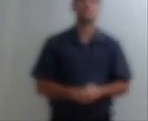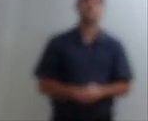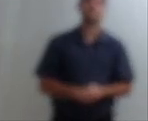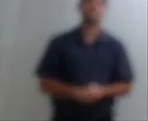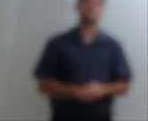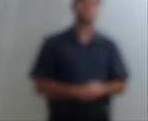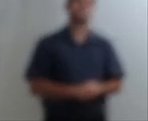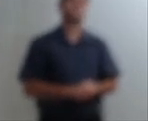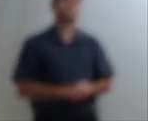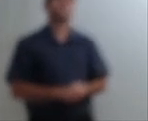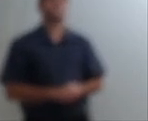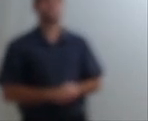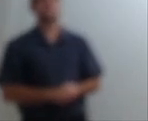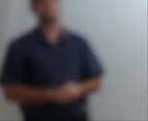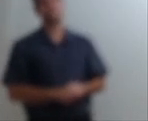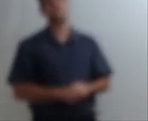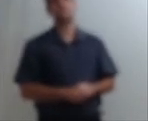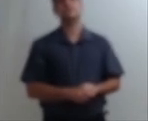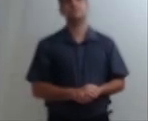Público